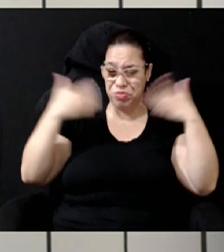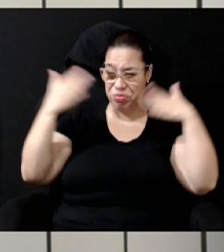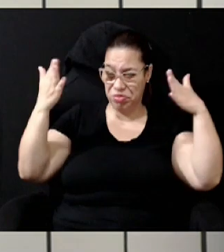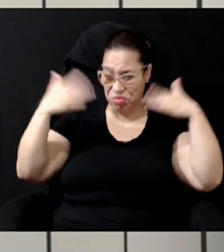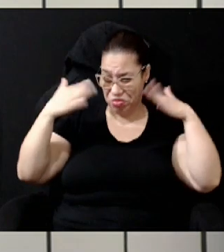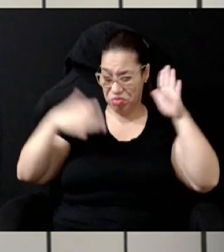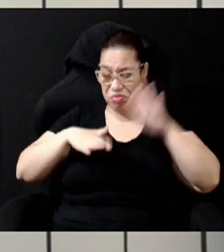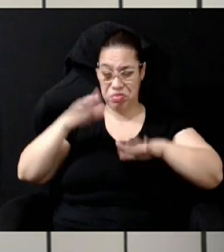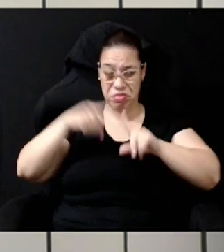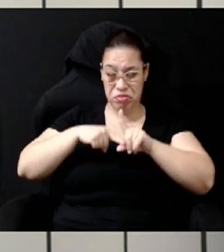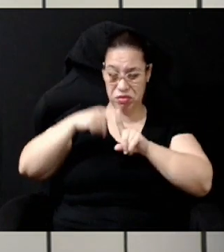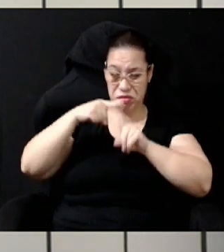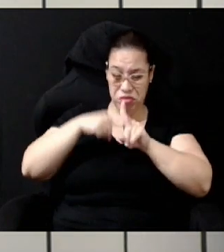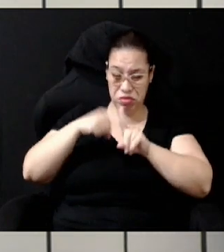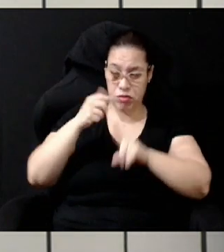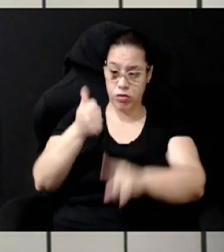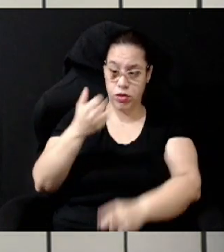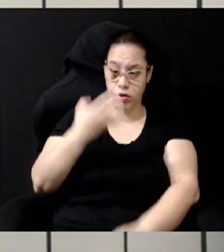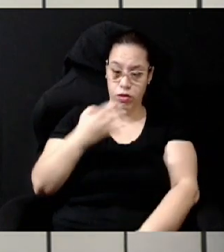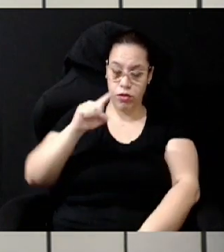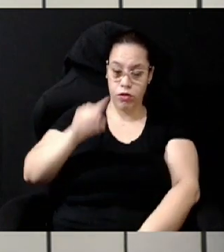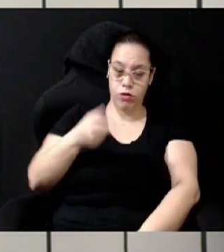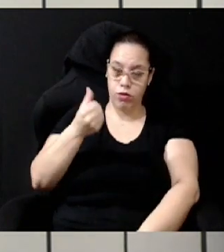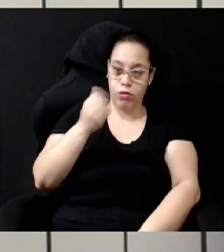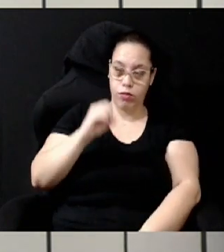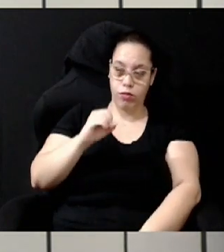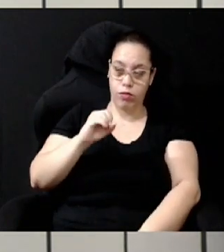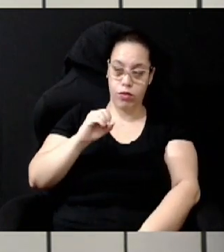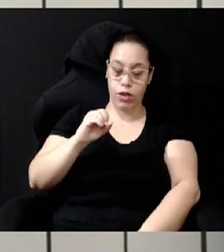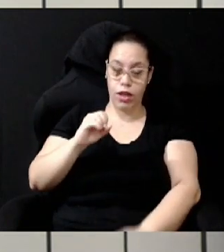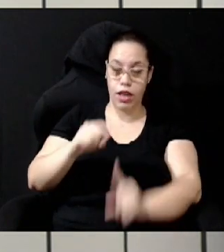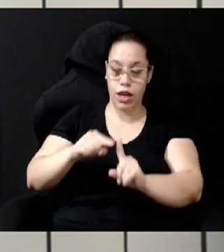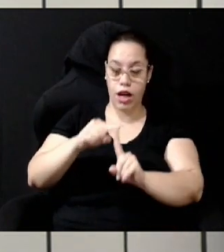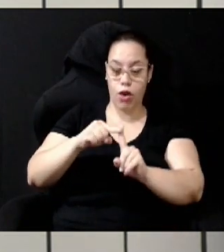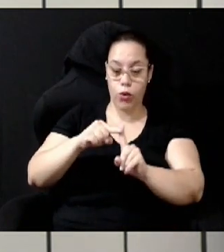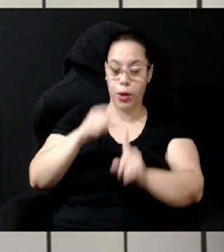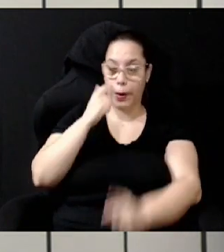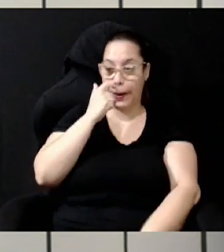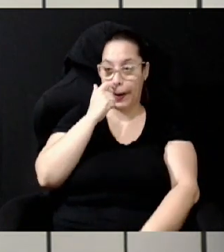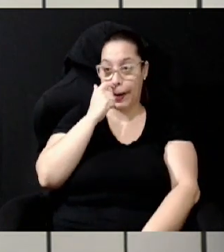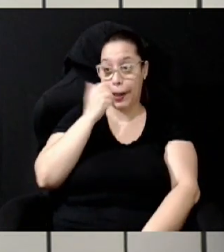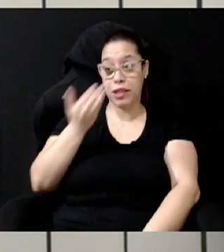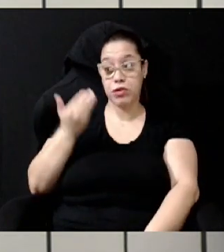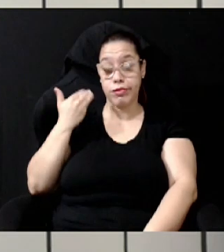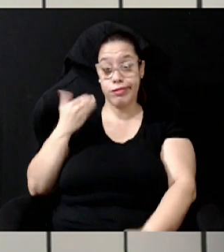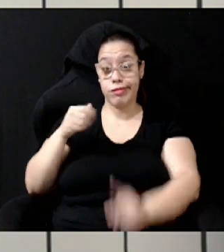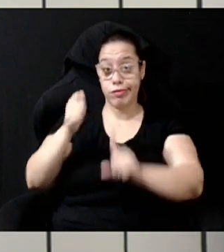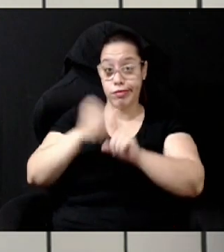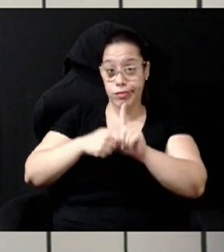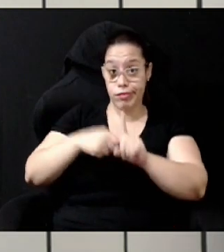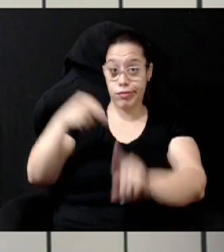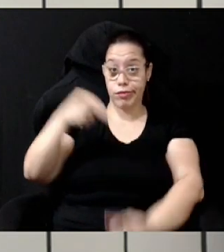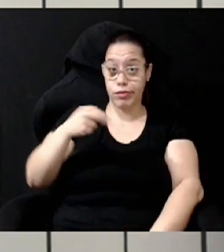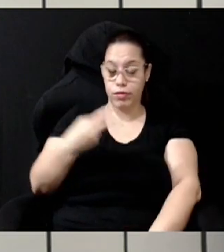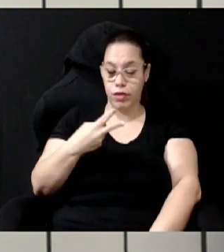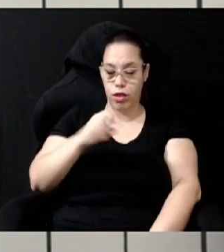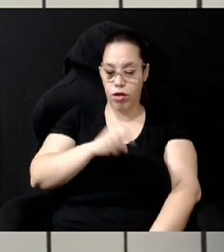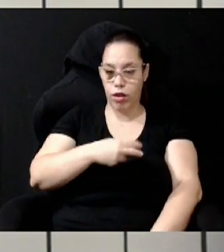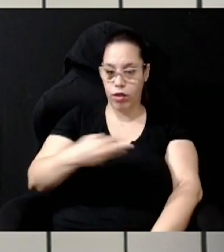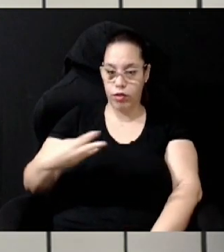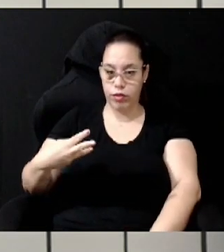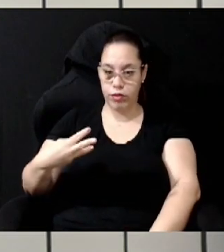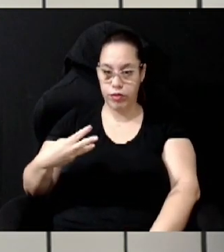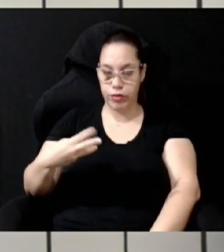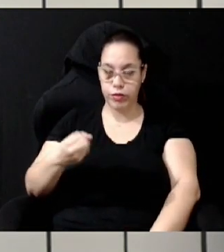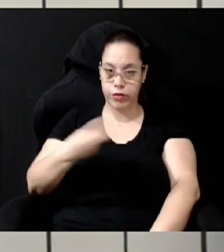de 14,10 graus Celsius, atrás apenas de novembro de 2023. 2024